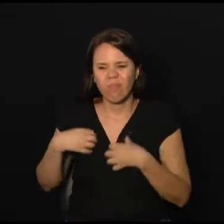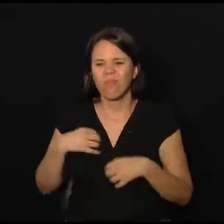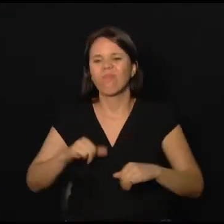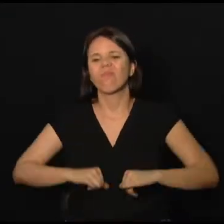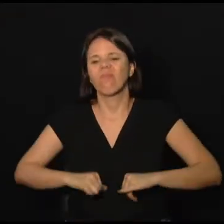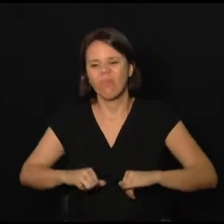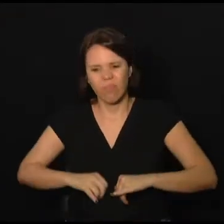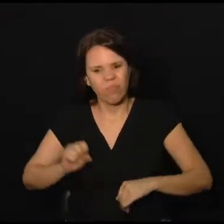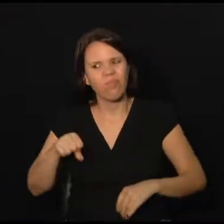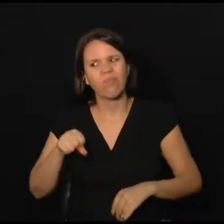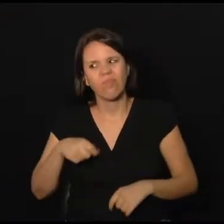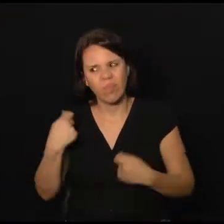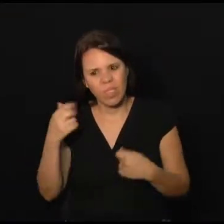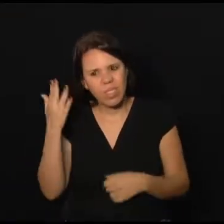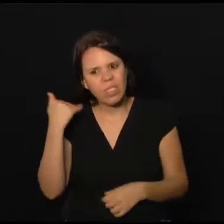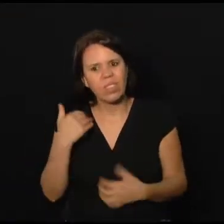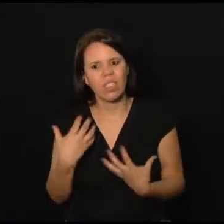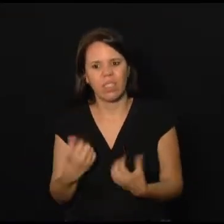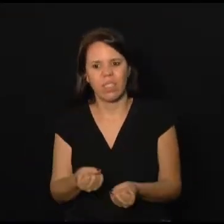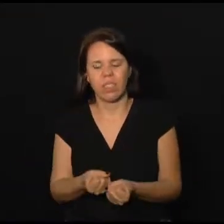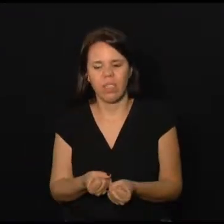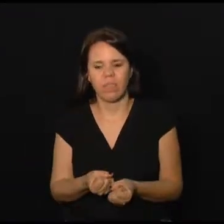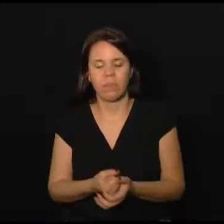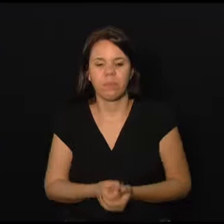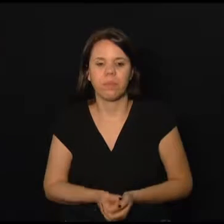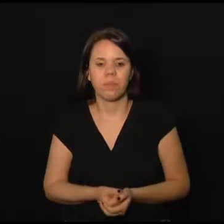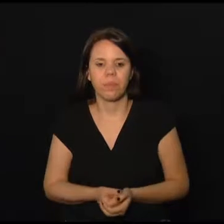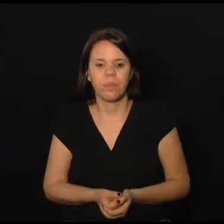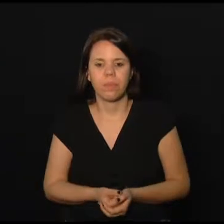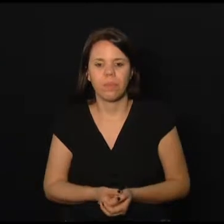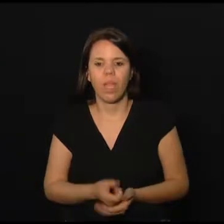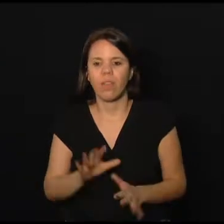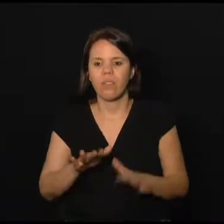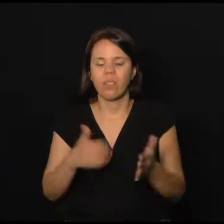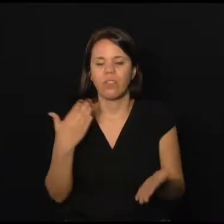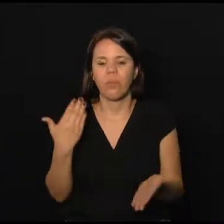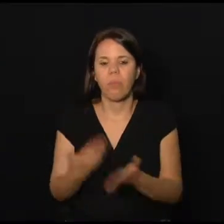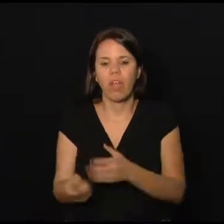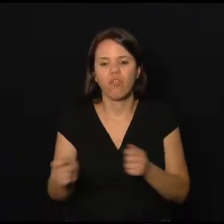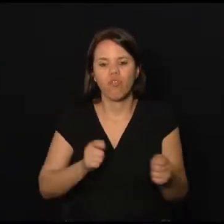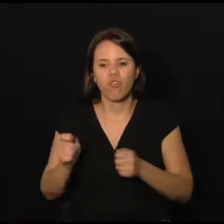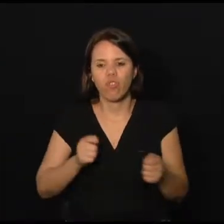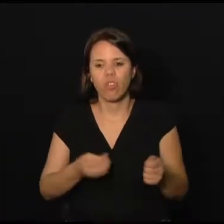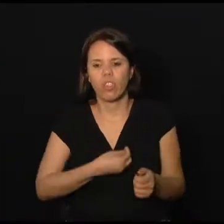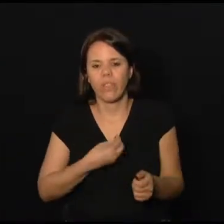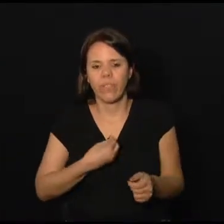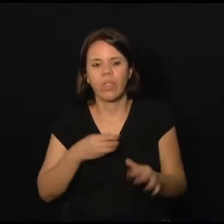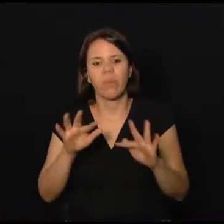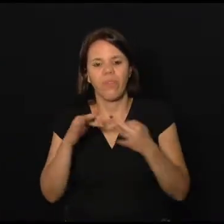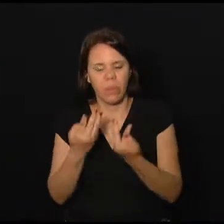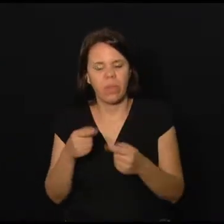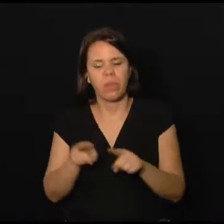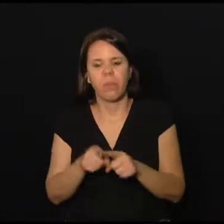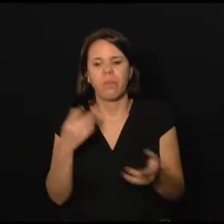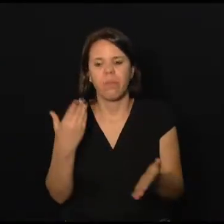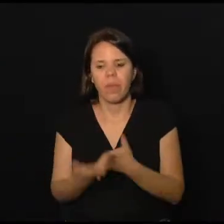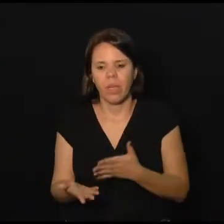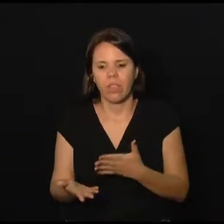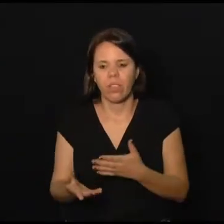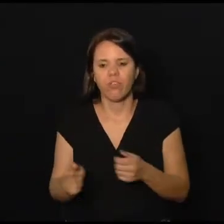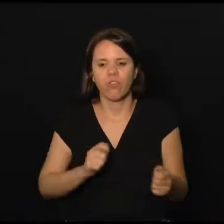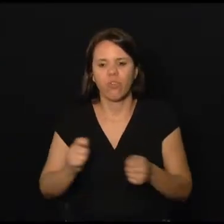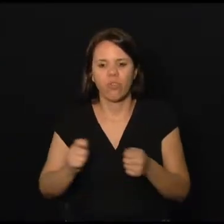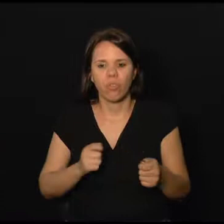situação. Né? Assim como o dependente perde o controle da sua própria vida, o familiar também perde o controle da sua